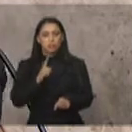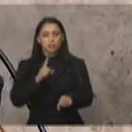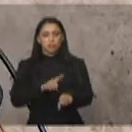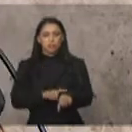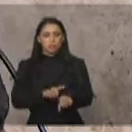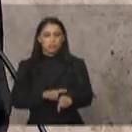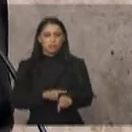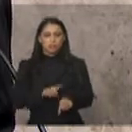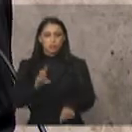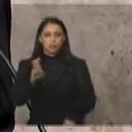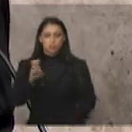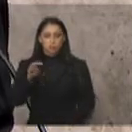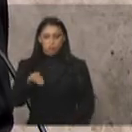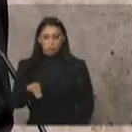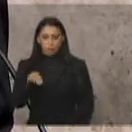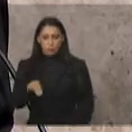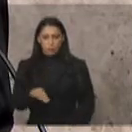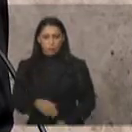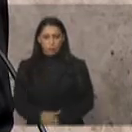5 minutos.